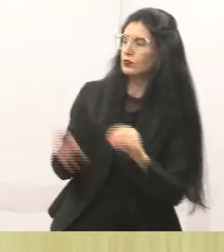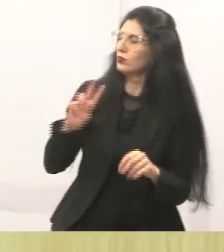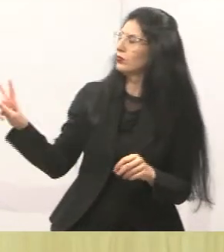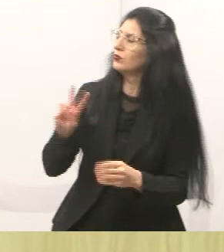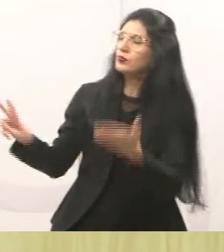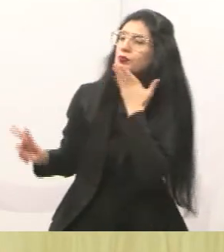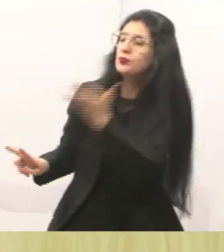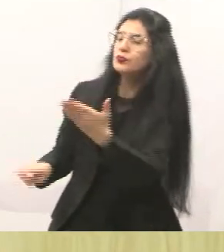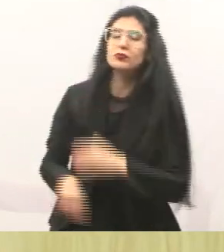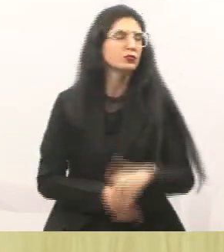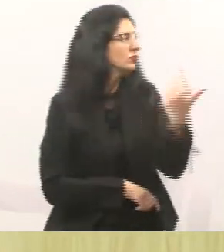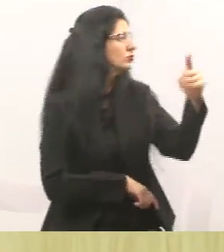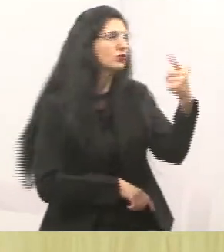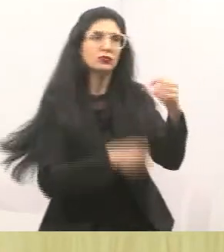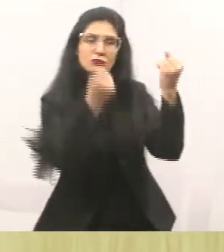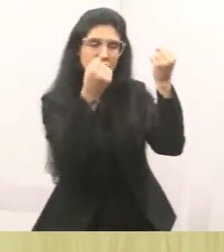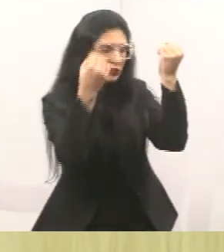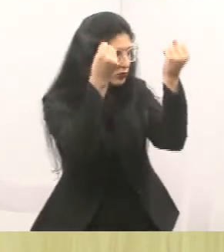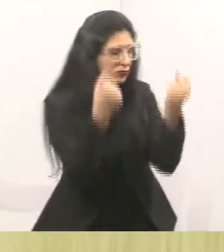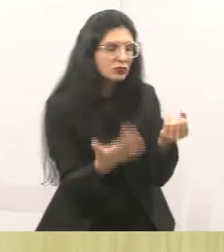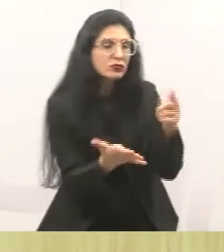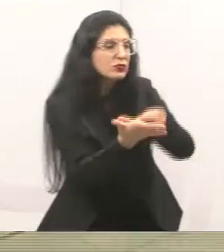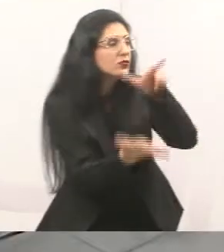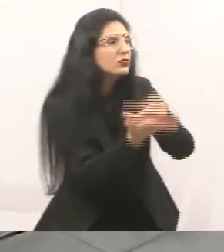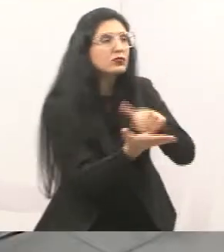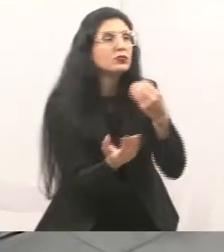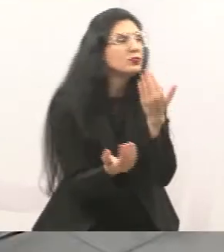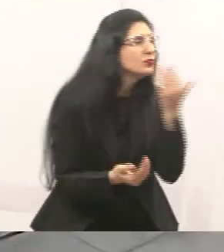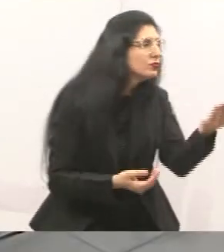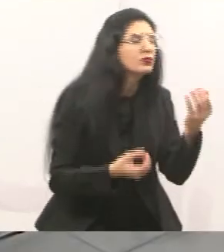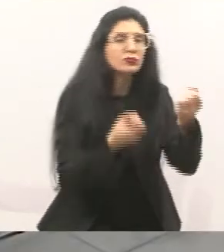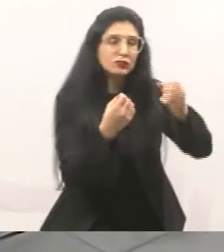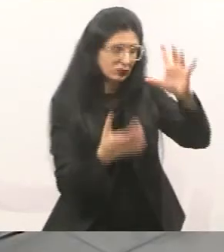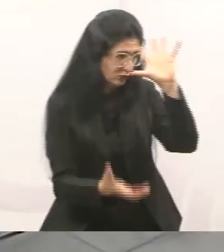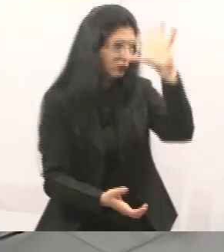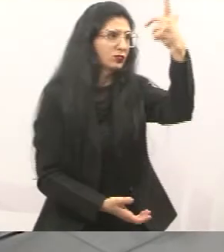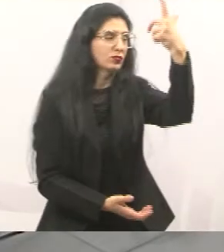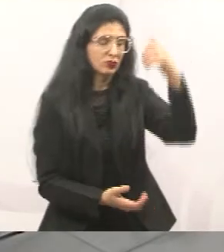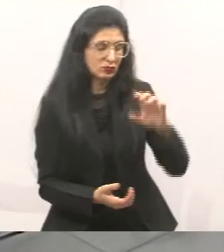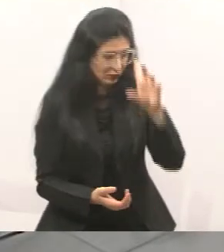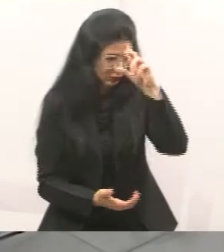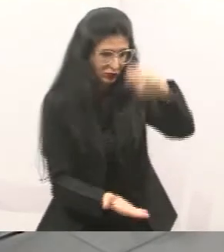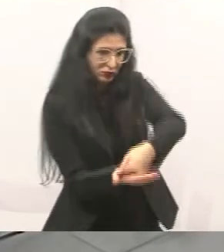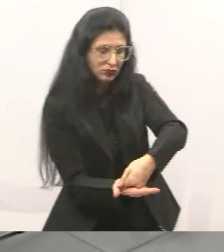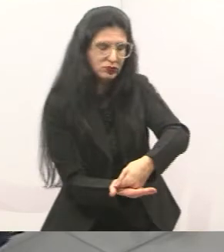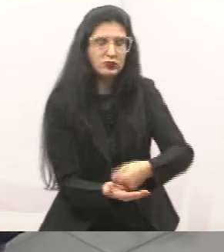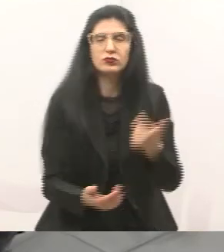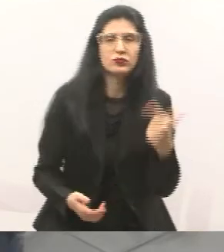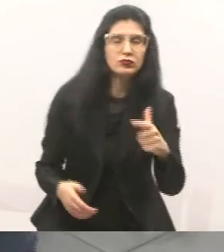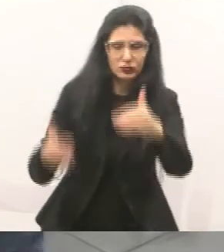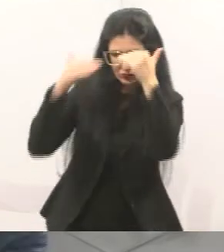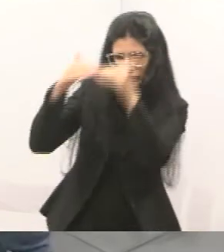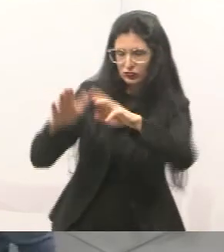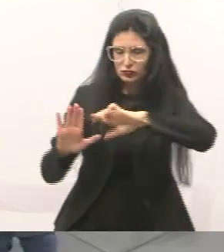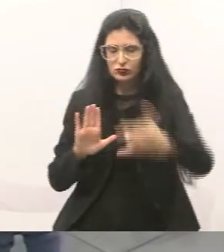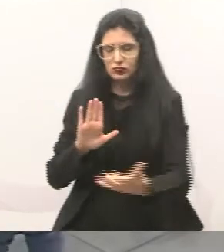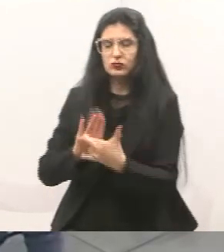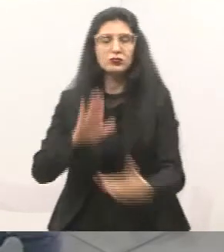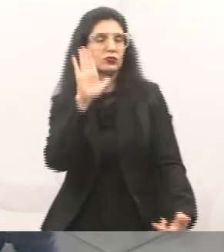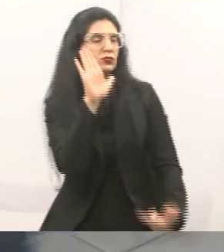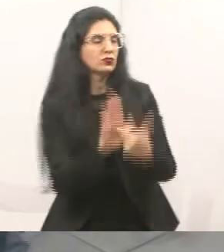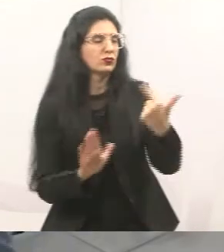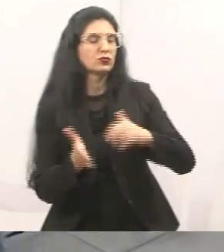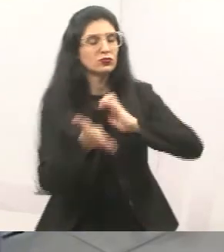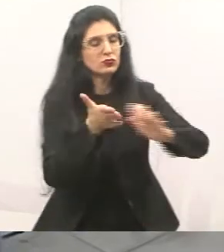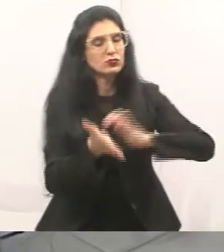mais requerimentos. Os requerimentos foram apreciados na forma regimental. Solicito à segunda secretária